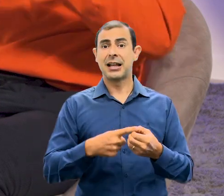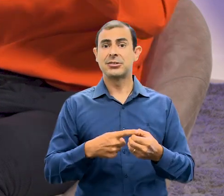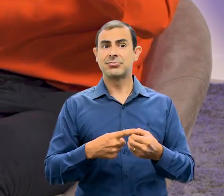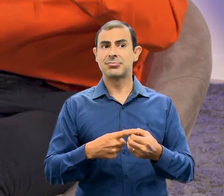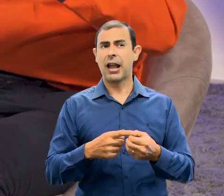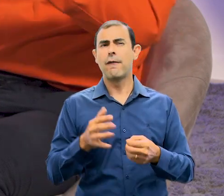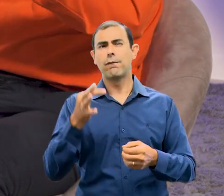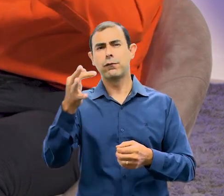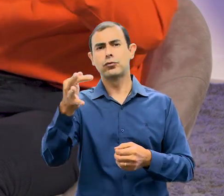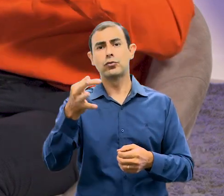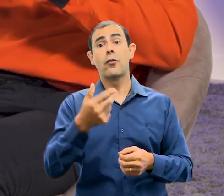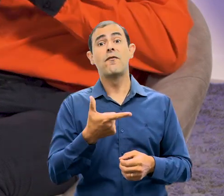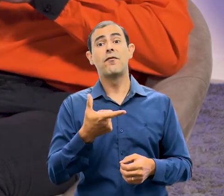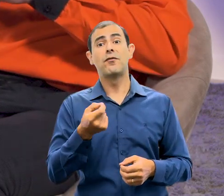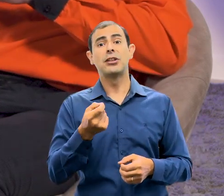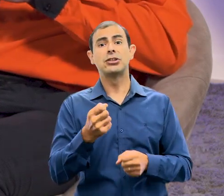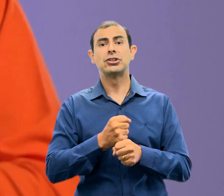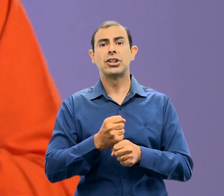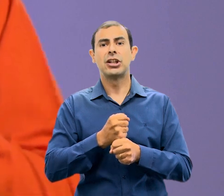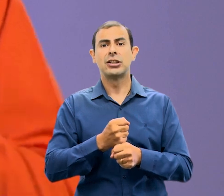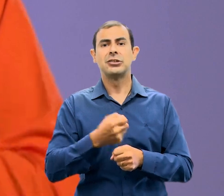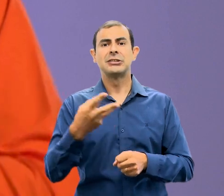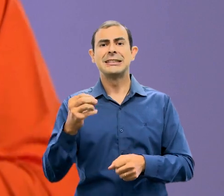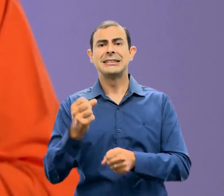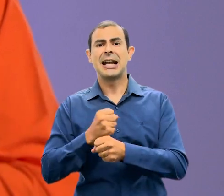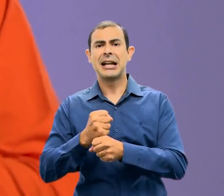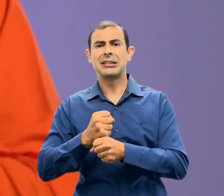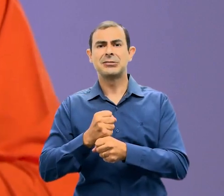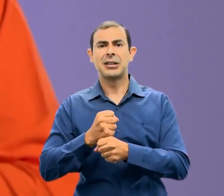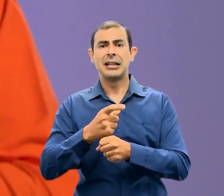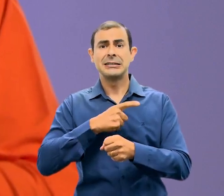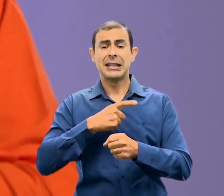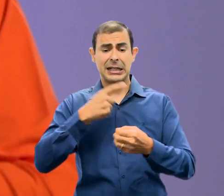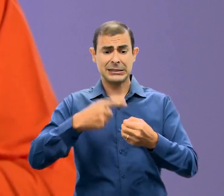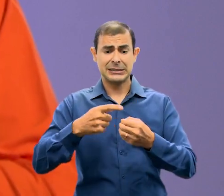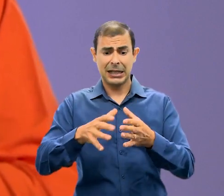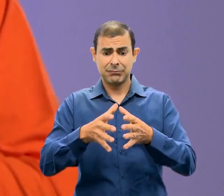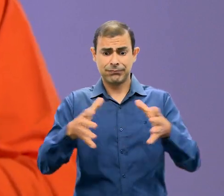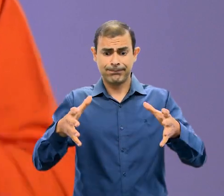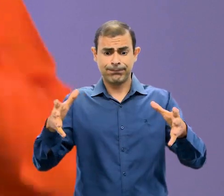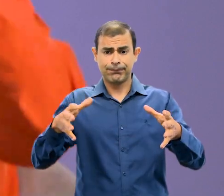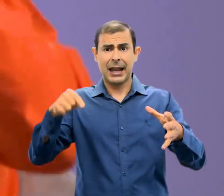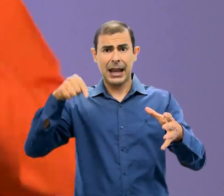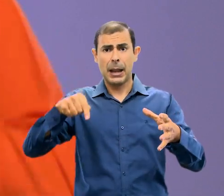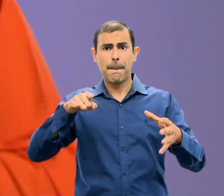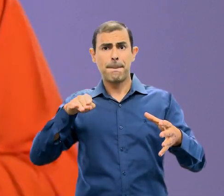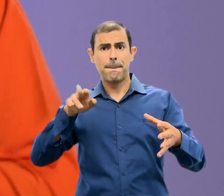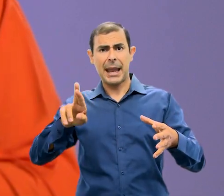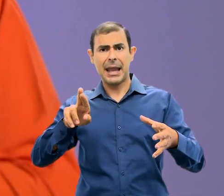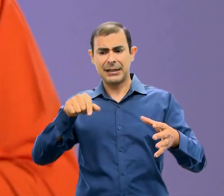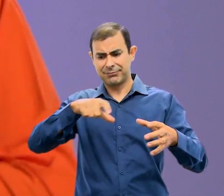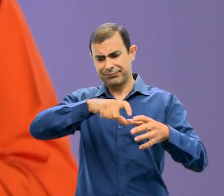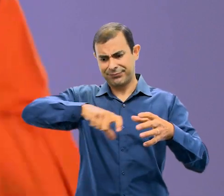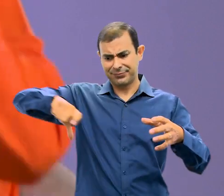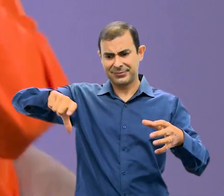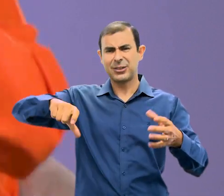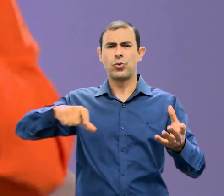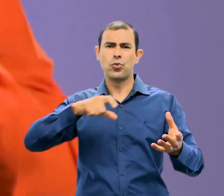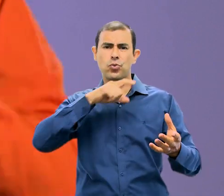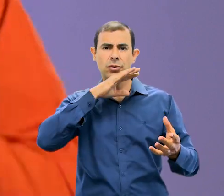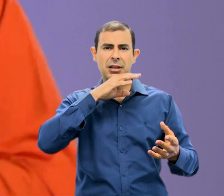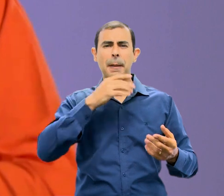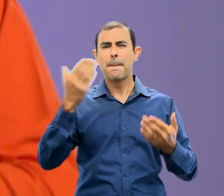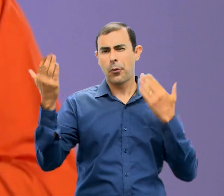20, 30 anos, no meio da cidade vai ter uma rodovia. Eu temo realmente que Campo Grande venha se tornar uma água clara, onde você